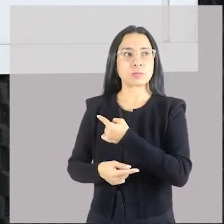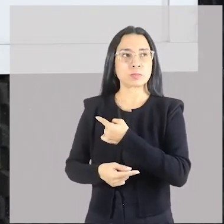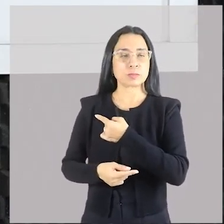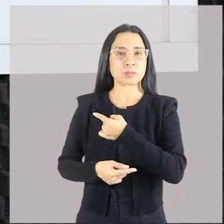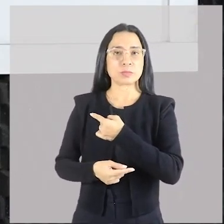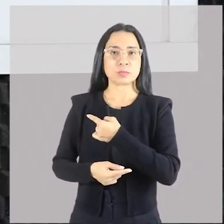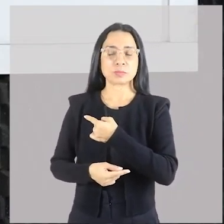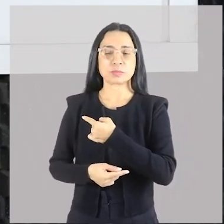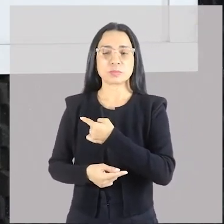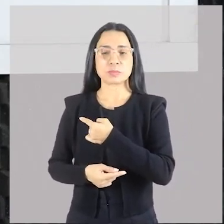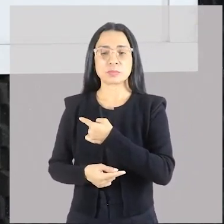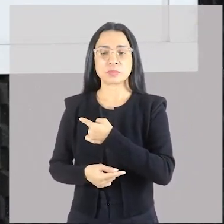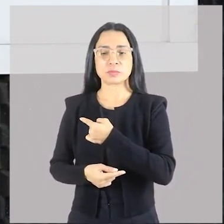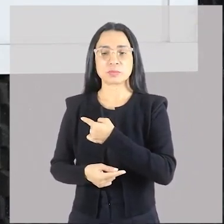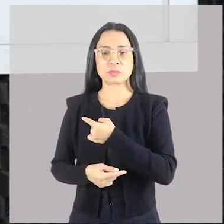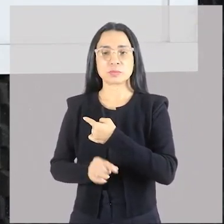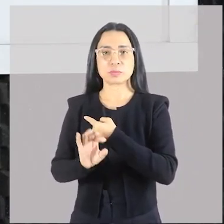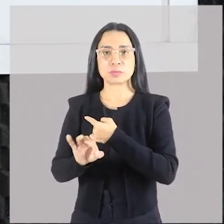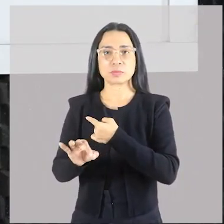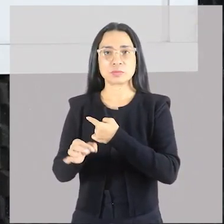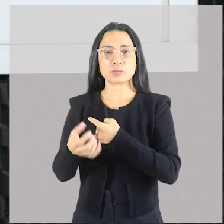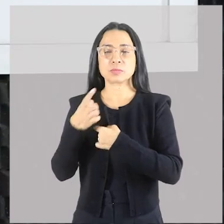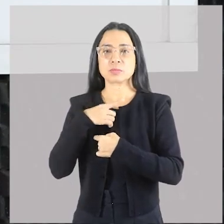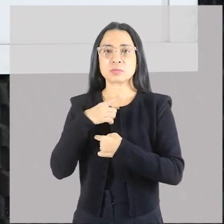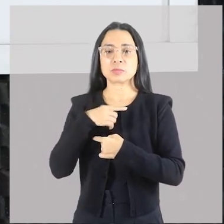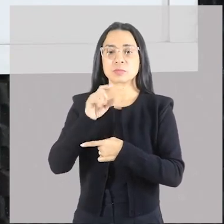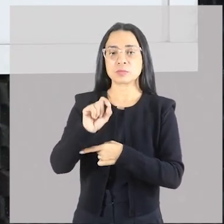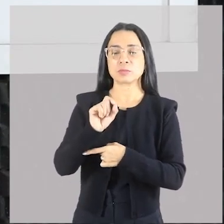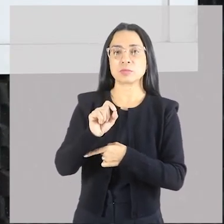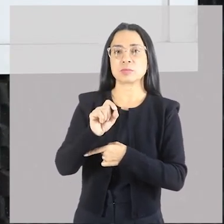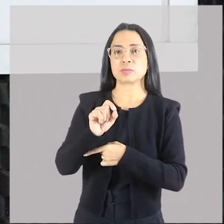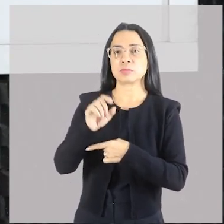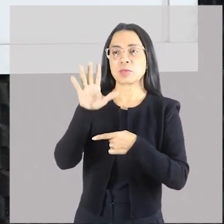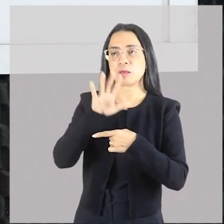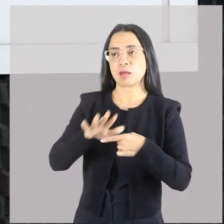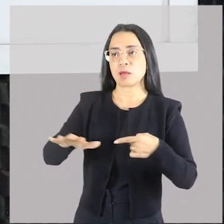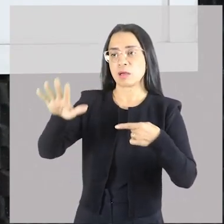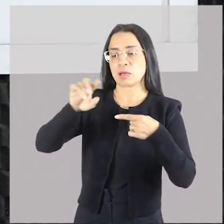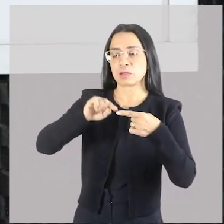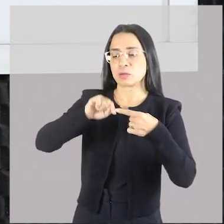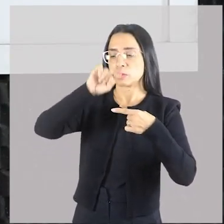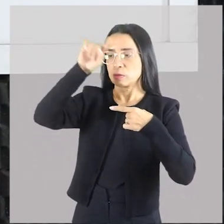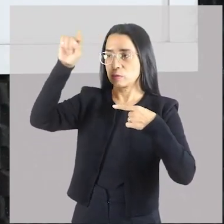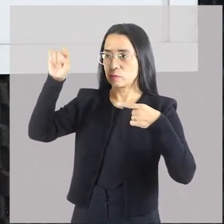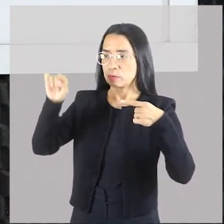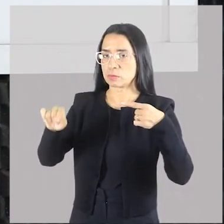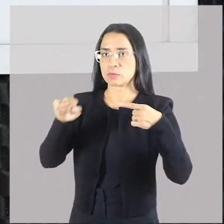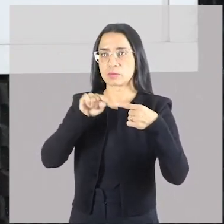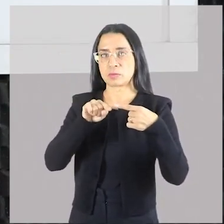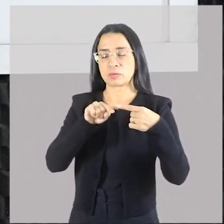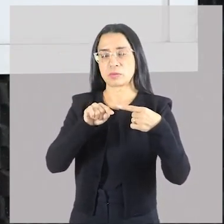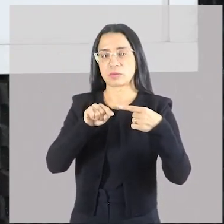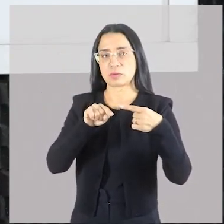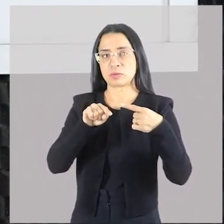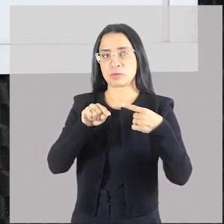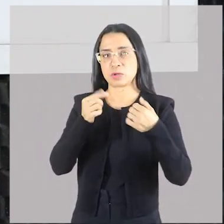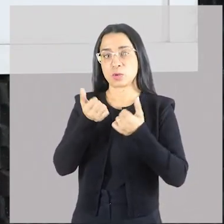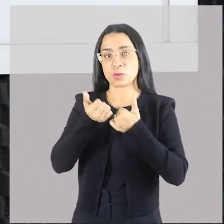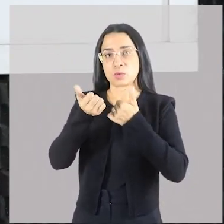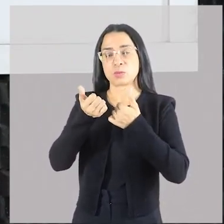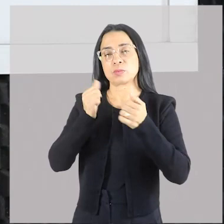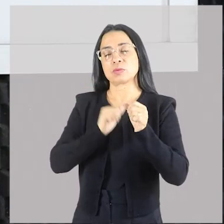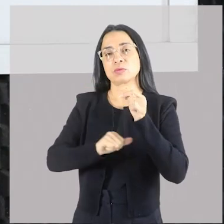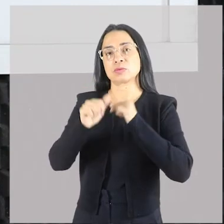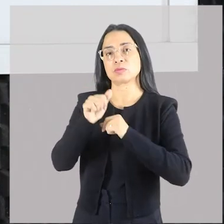2, ó. Certo? Aí você vai ter a área apenas dessa parte aqui, tá? Então vamos substituir os